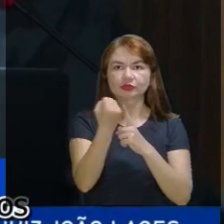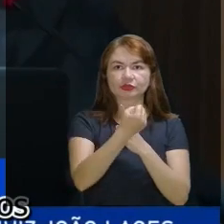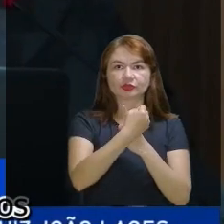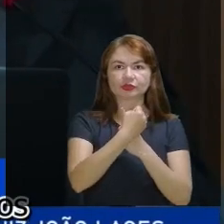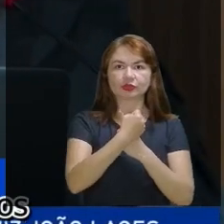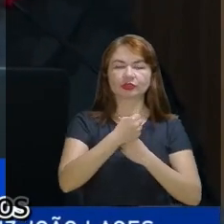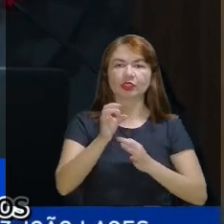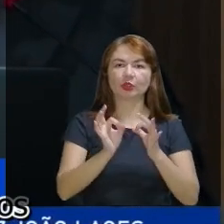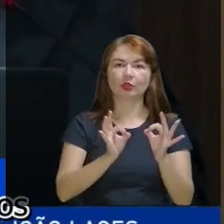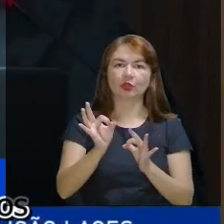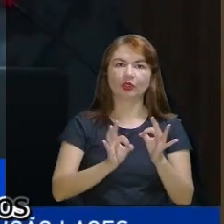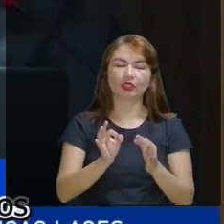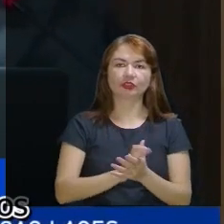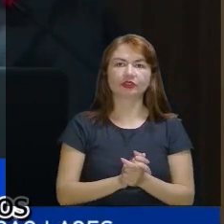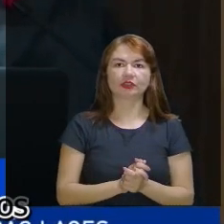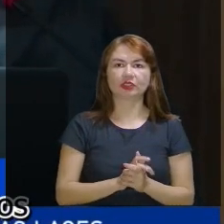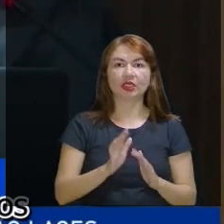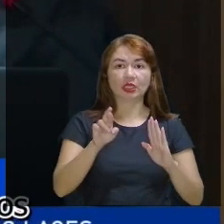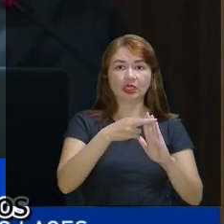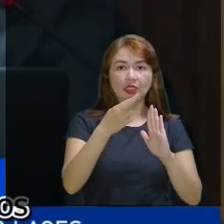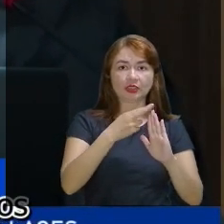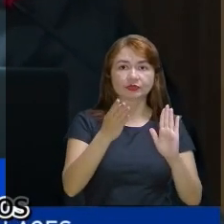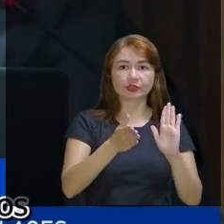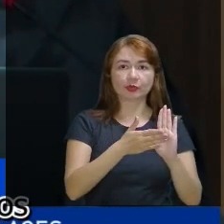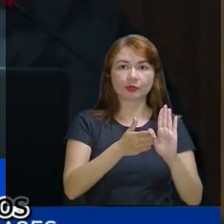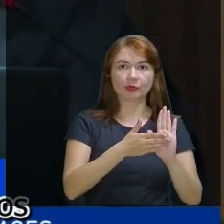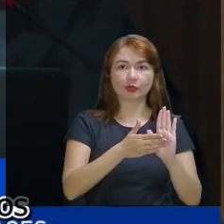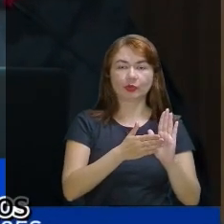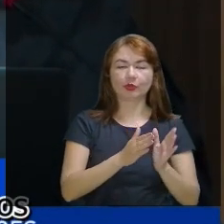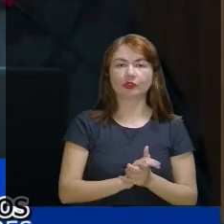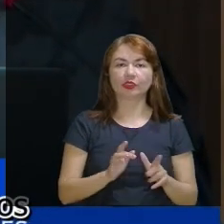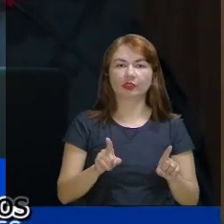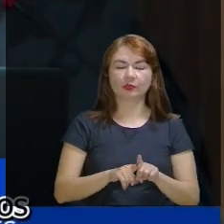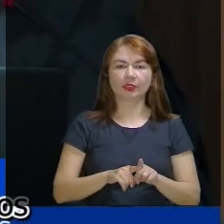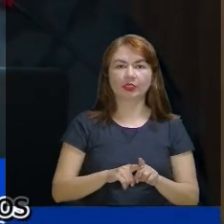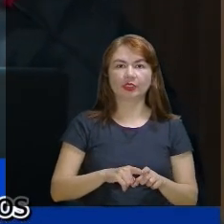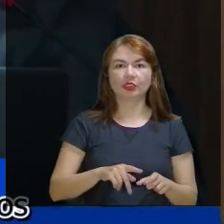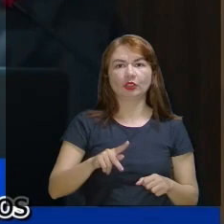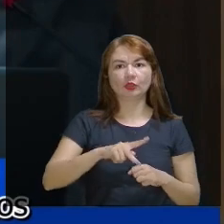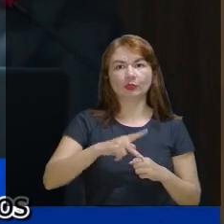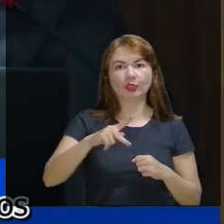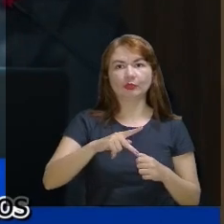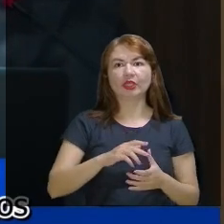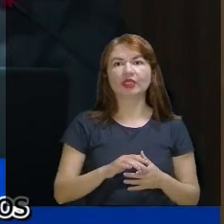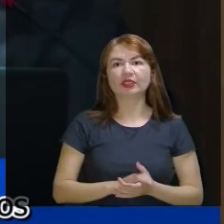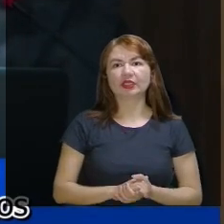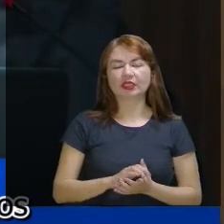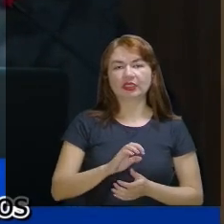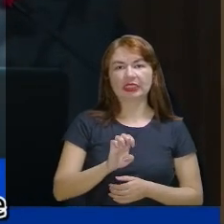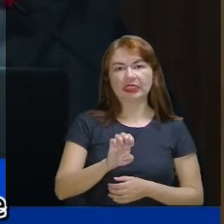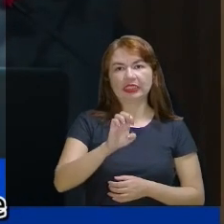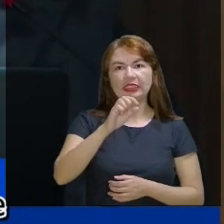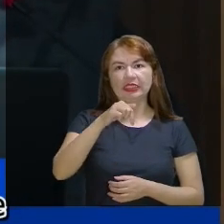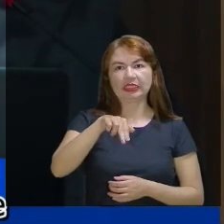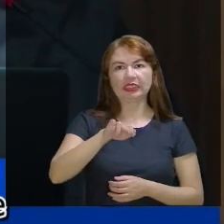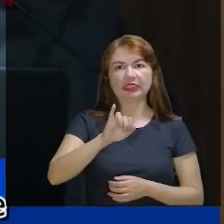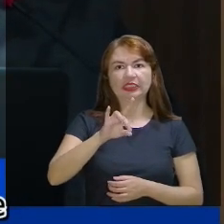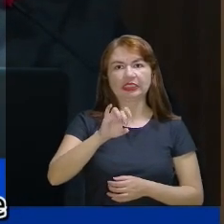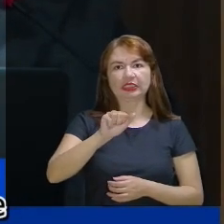A resolução proposta atende ainda aos requisitos do Prêmio Equidade Racial, instituído pela Resolução